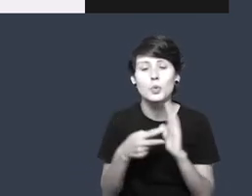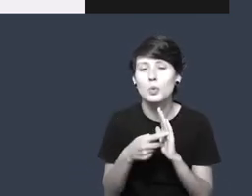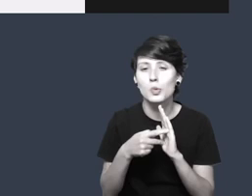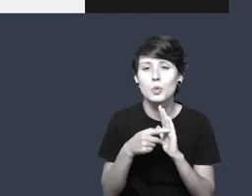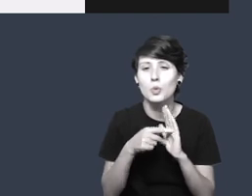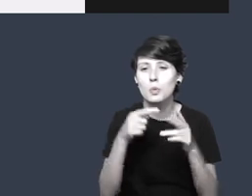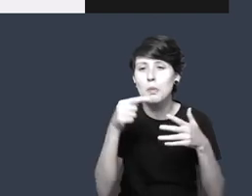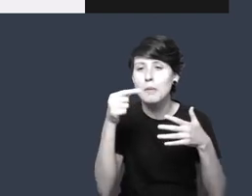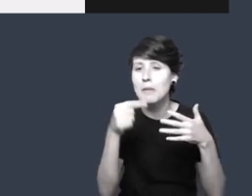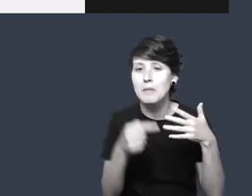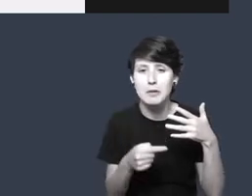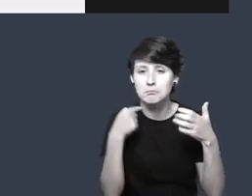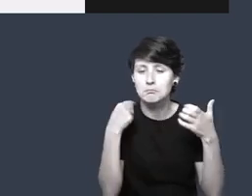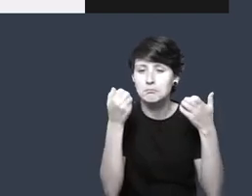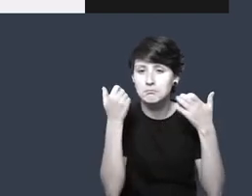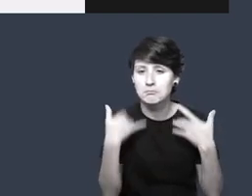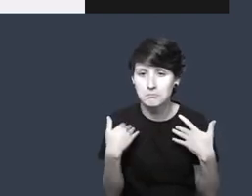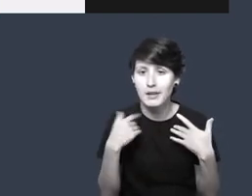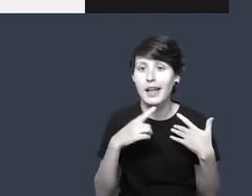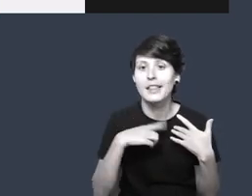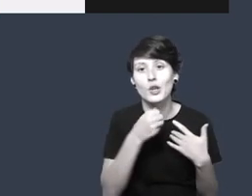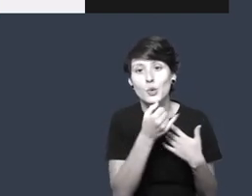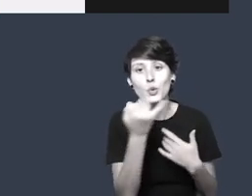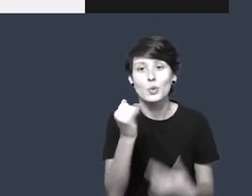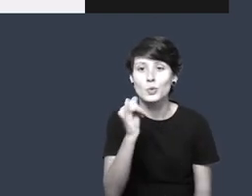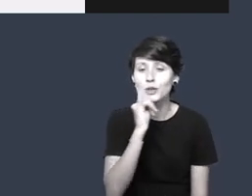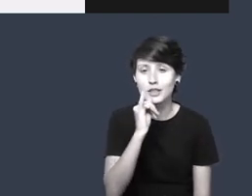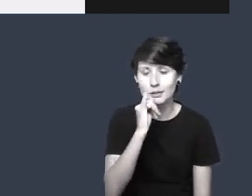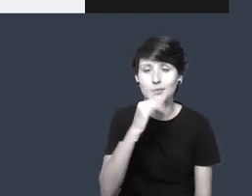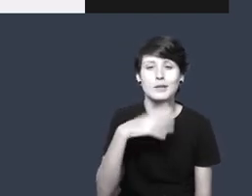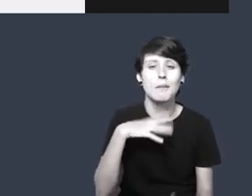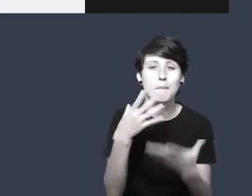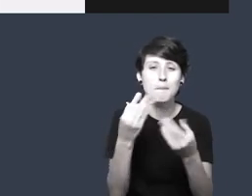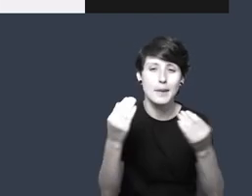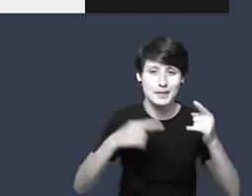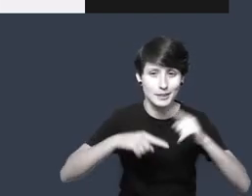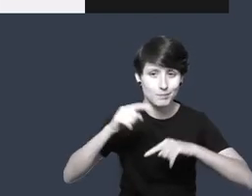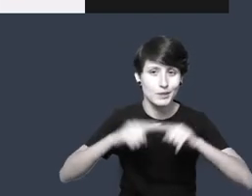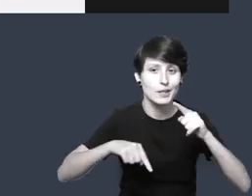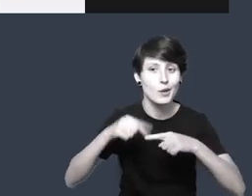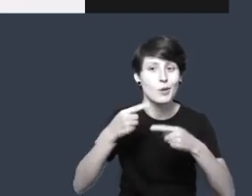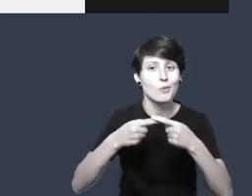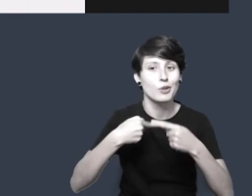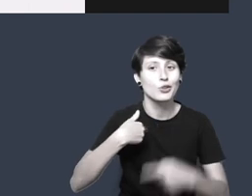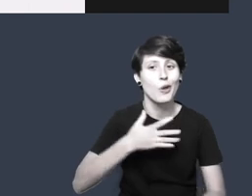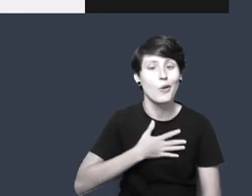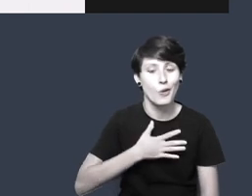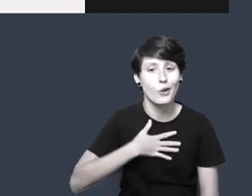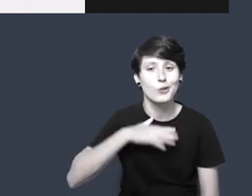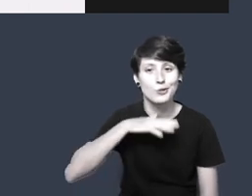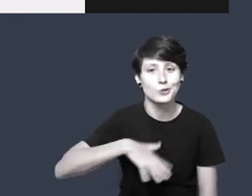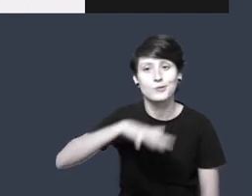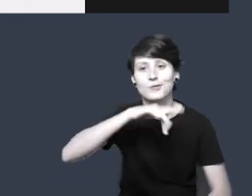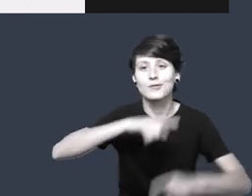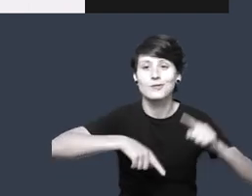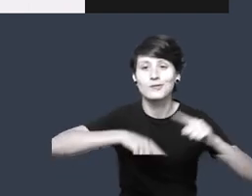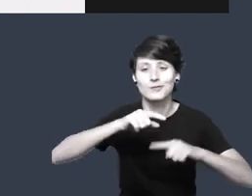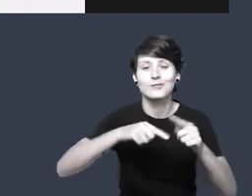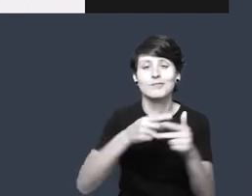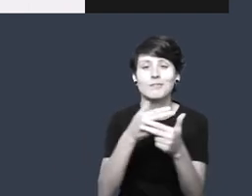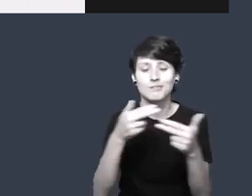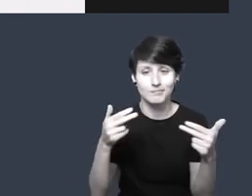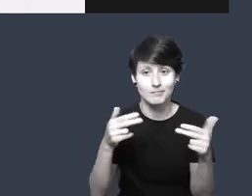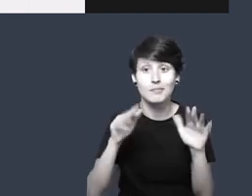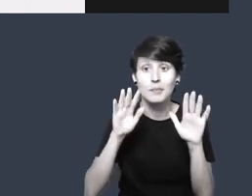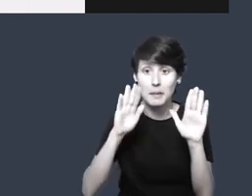não sei? E aí você tem os exemplos, e aí tem bastante material. Por isso que eu gosto bastante dessa ferramenta, né?